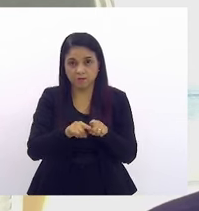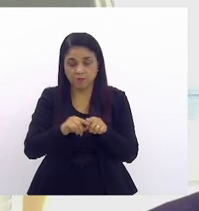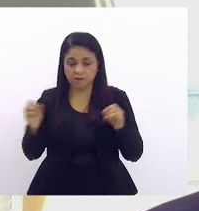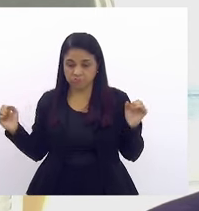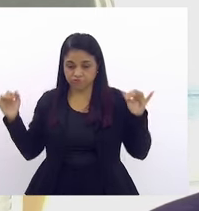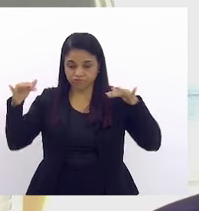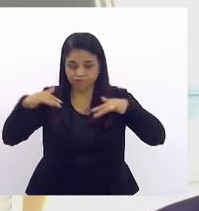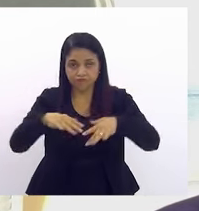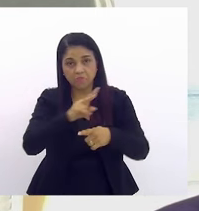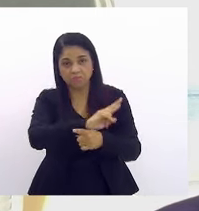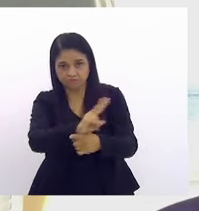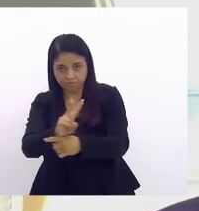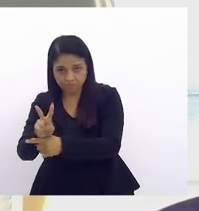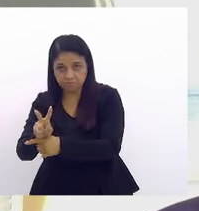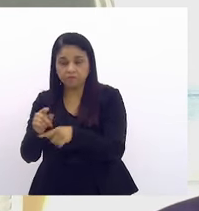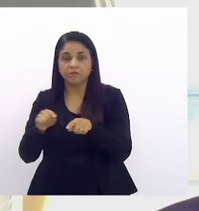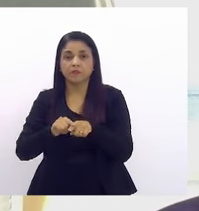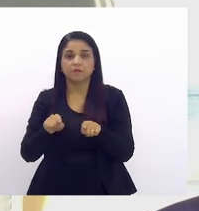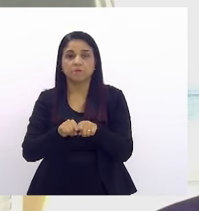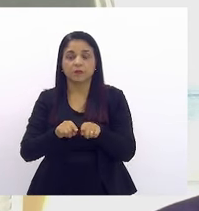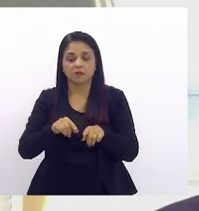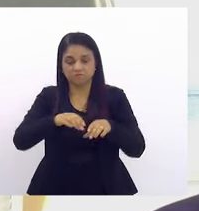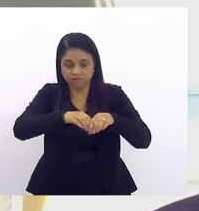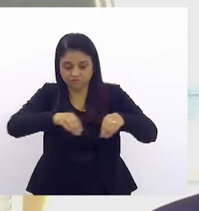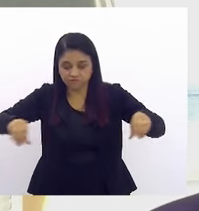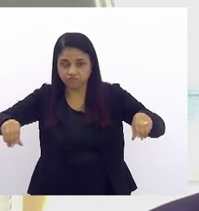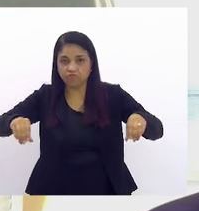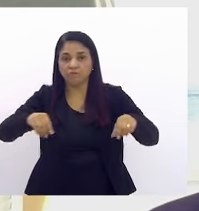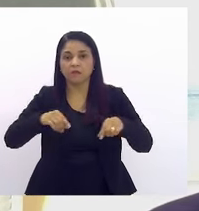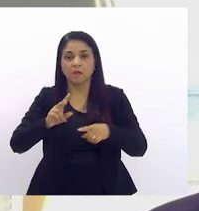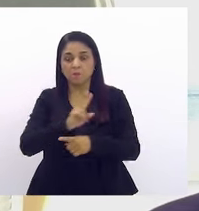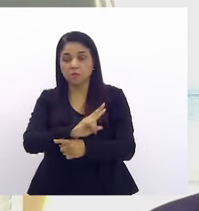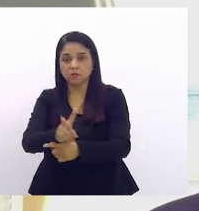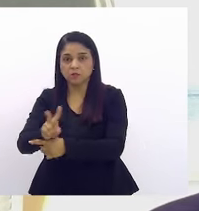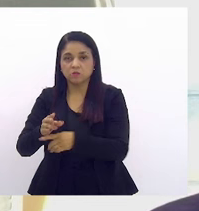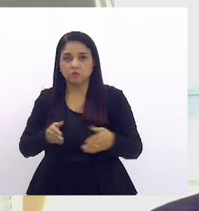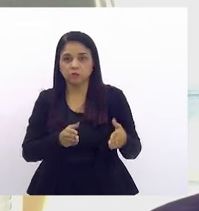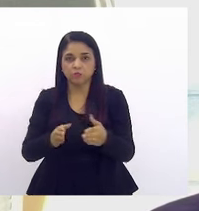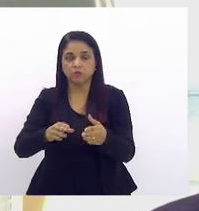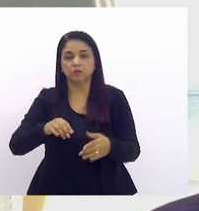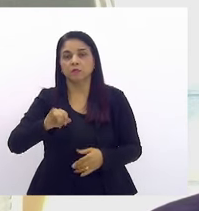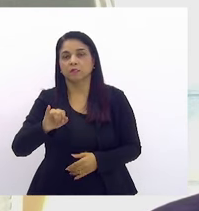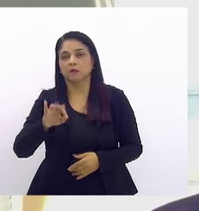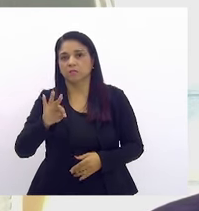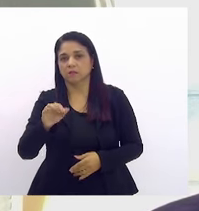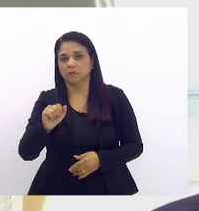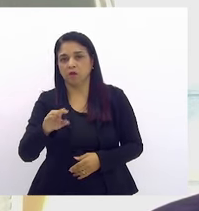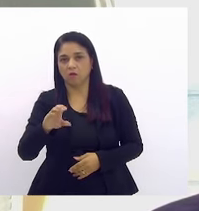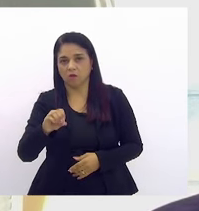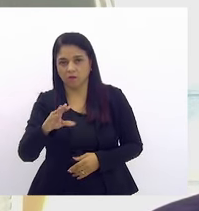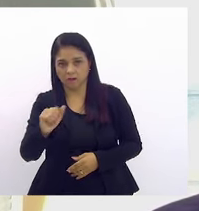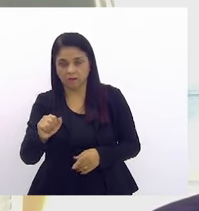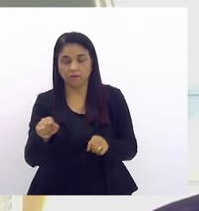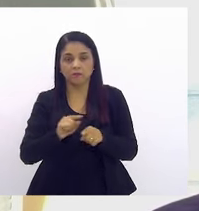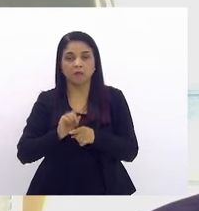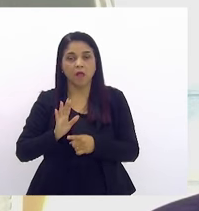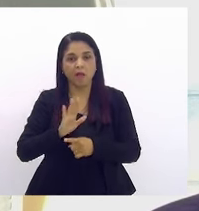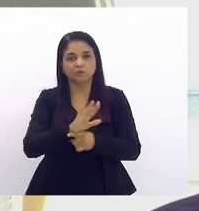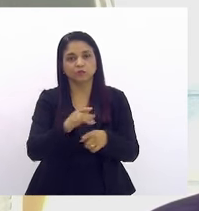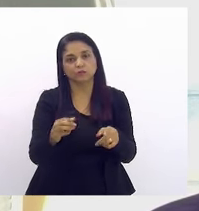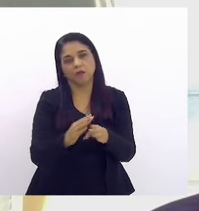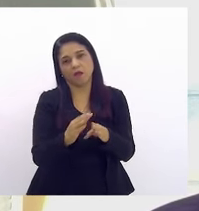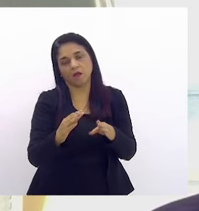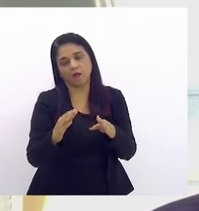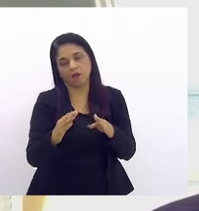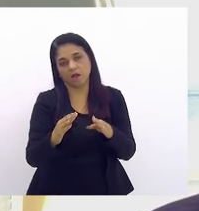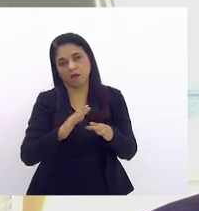e a definição da faixa marginal de proteção do rio Itaoca, que contribui com o canal da costa, que é um tema eminentemente